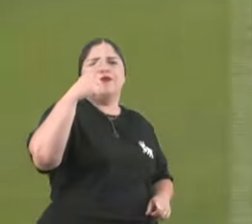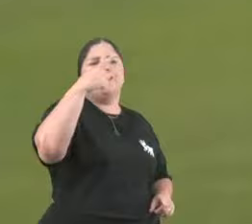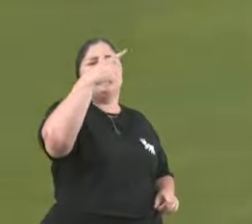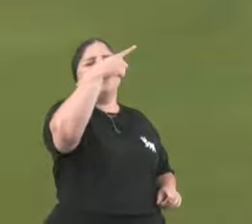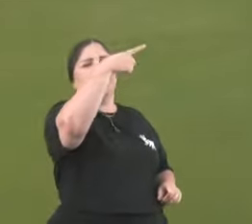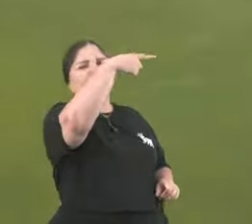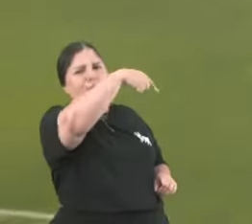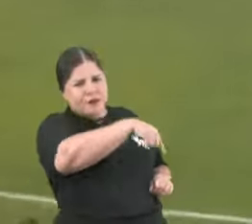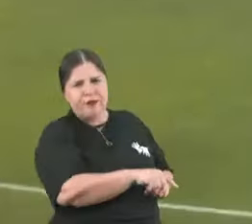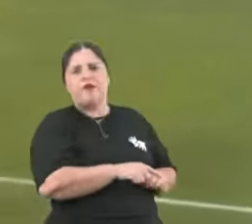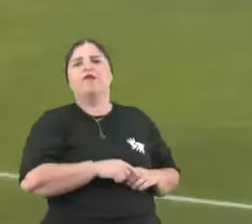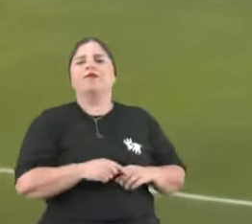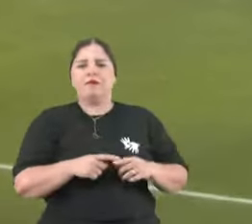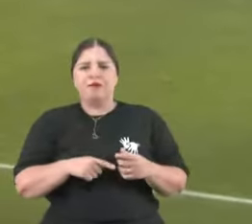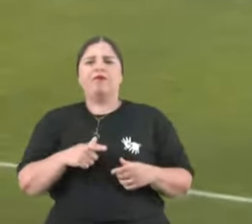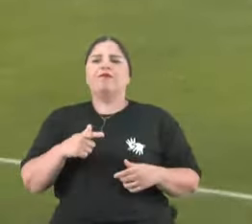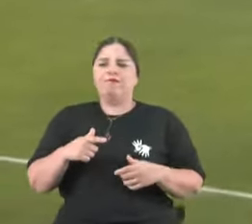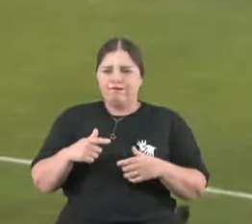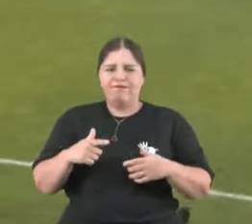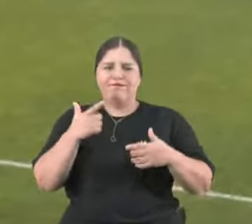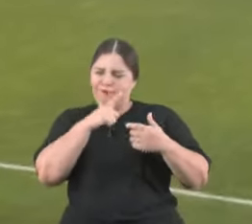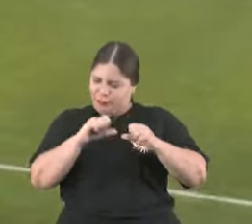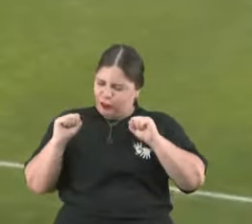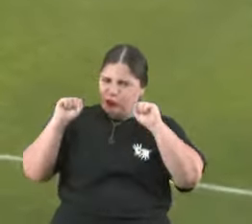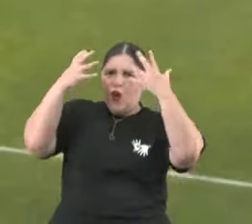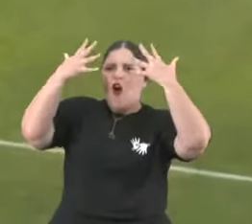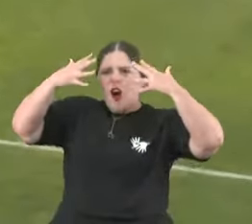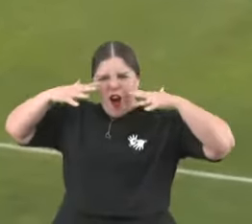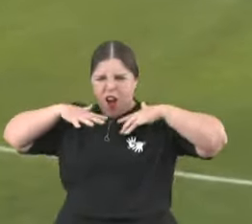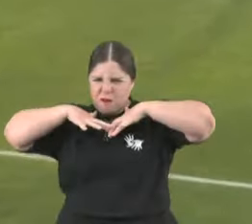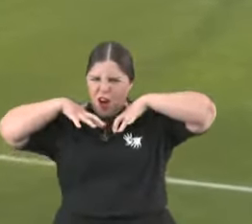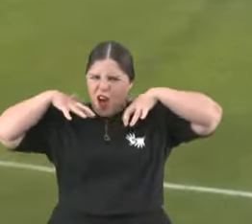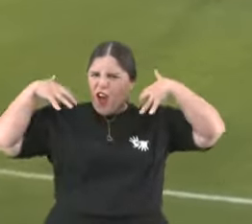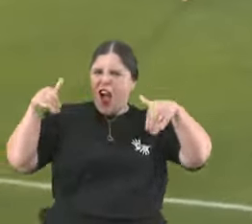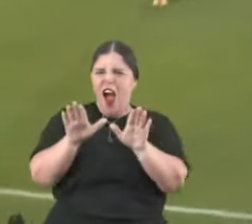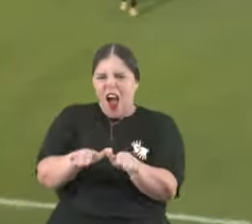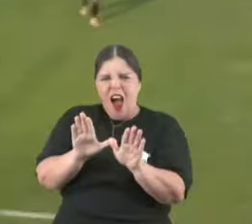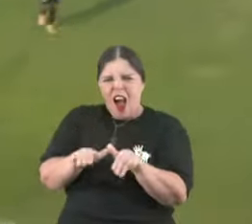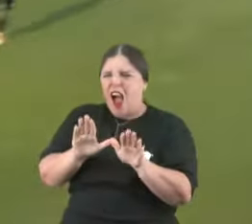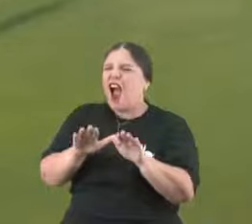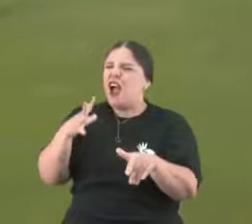Bonita festa do torcedor do Asa aqui nas arquibancadas do Coraci.